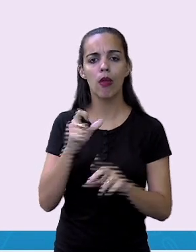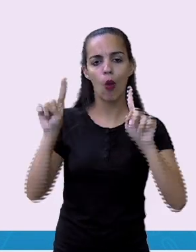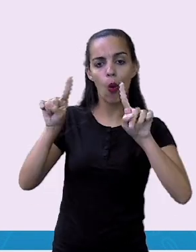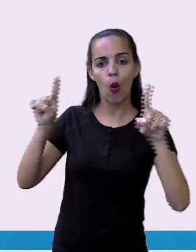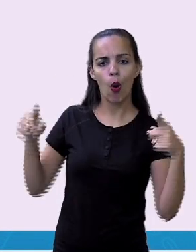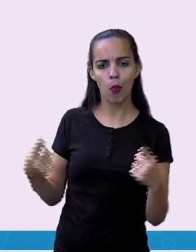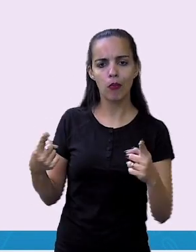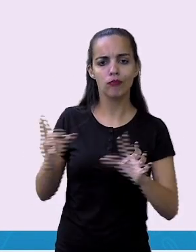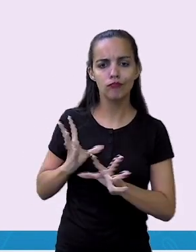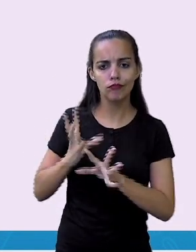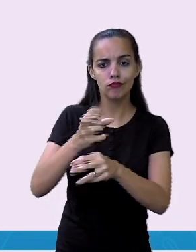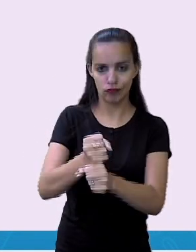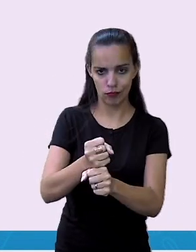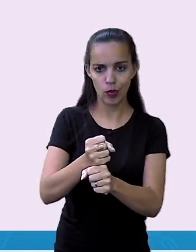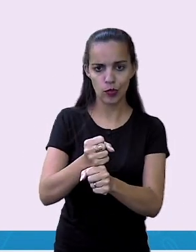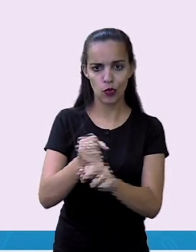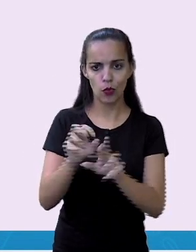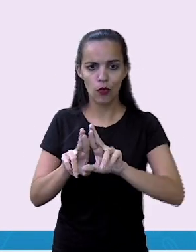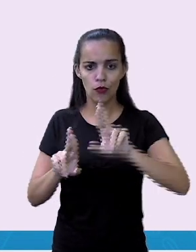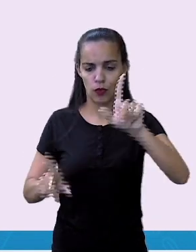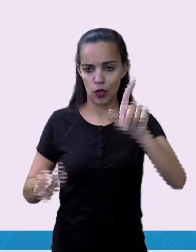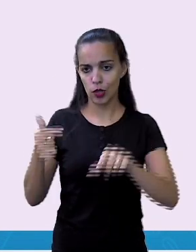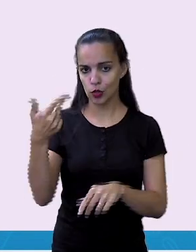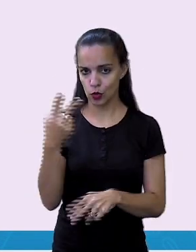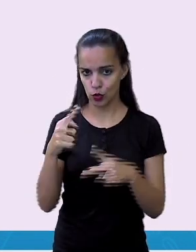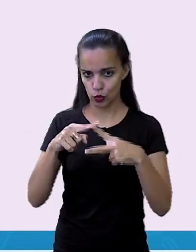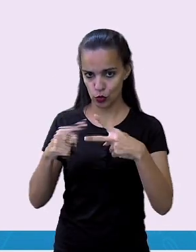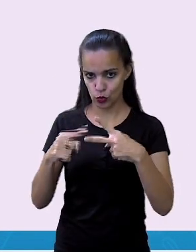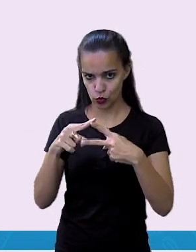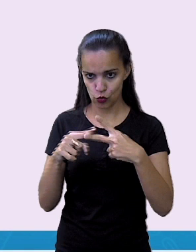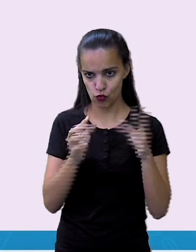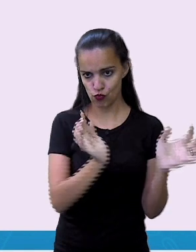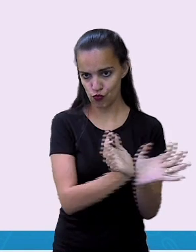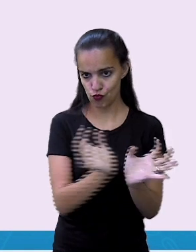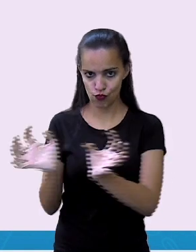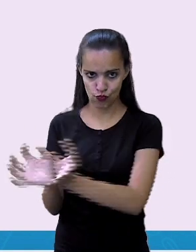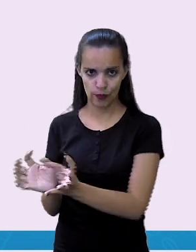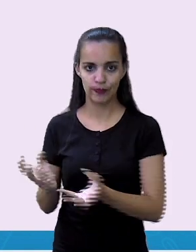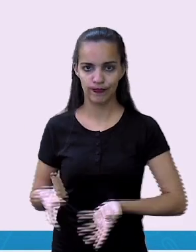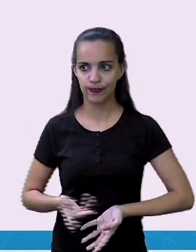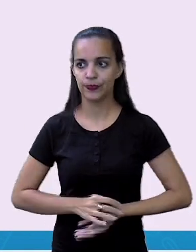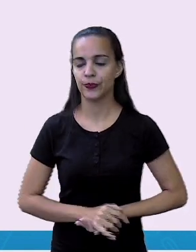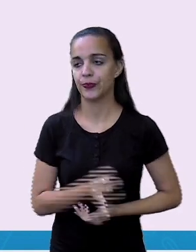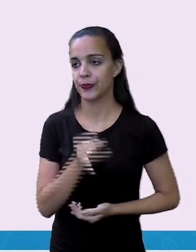No quadrado da diferença de 2 termos, nós temos